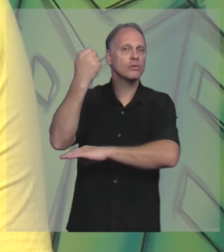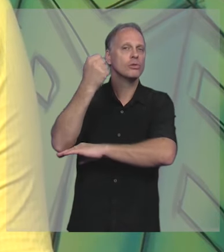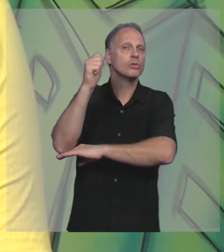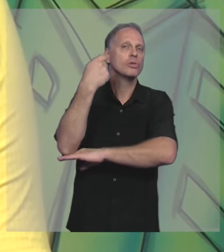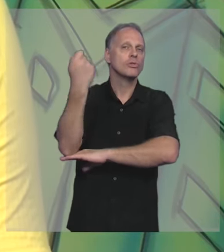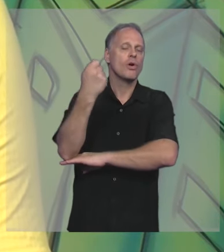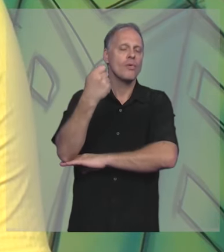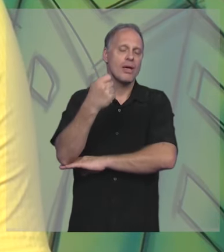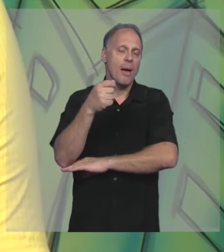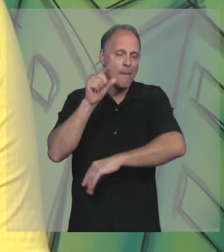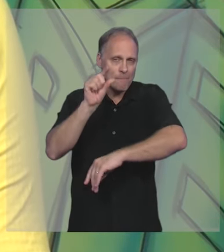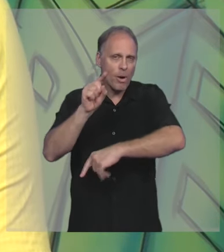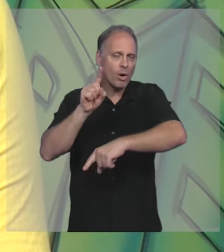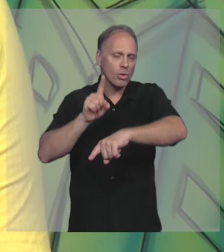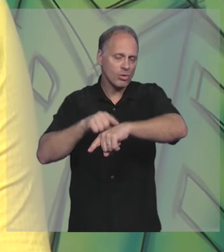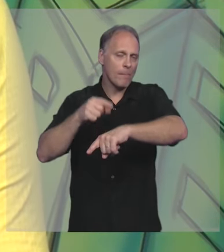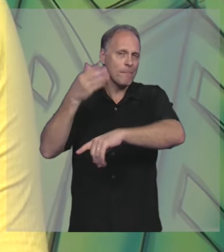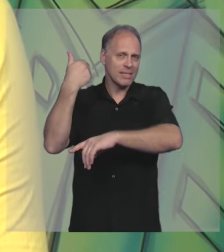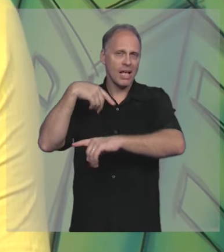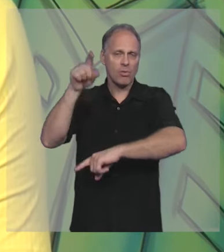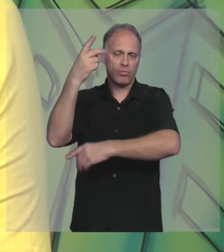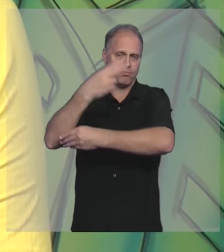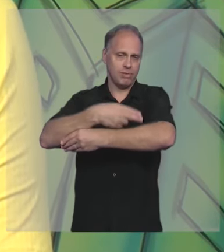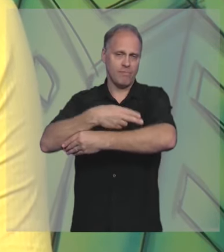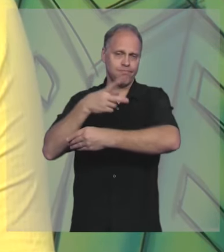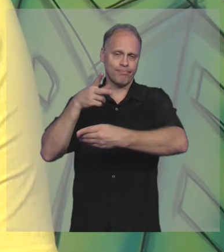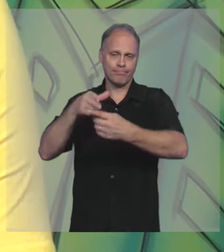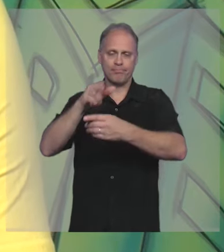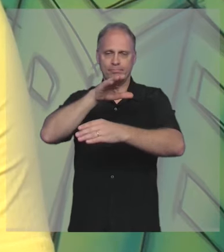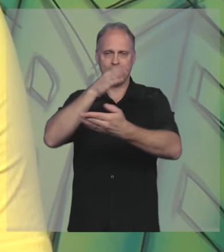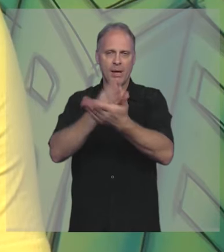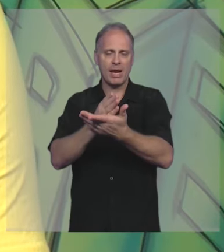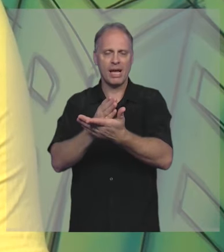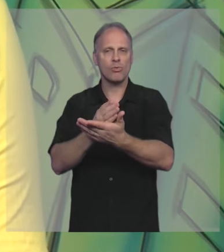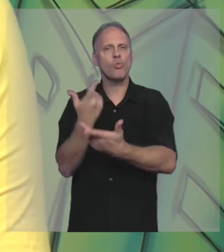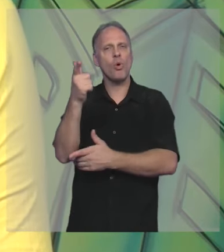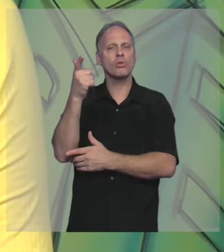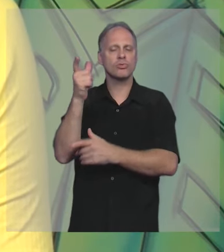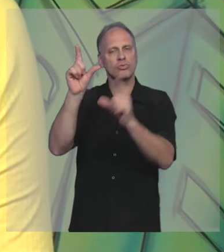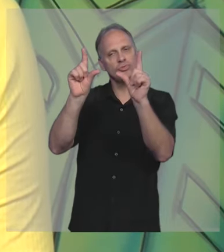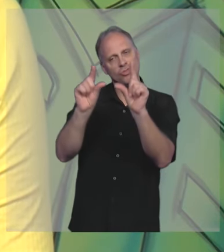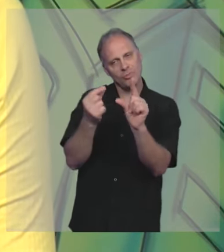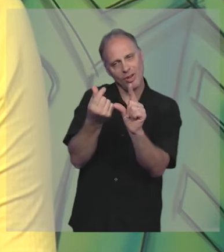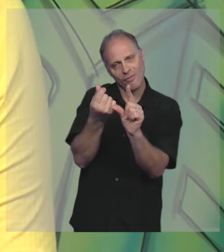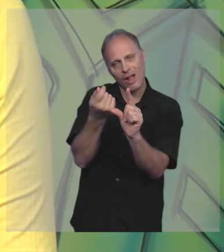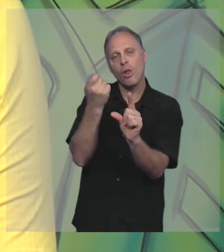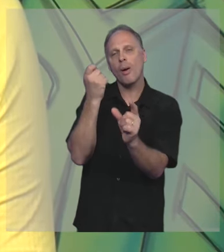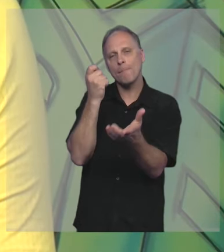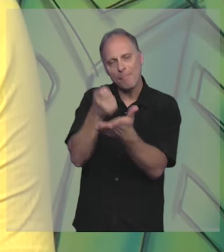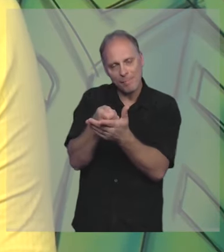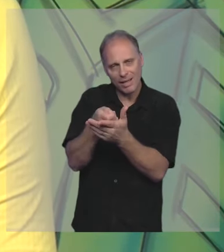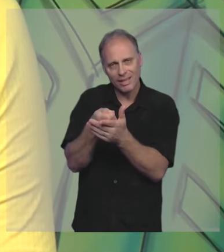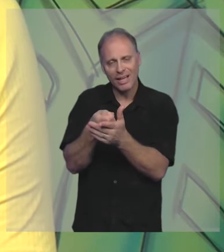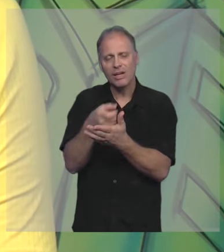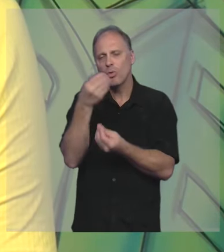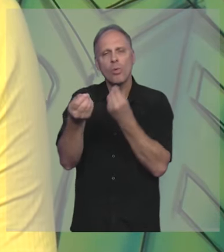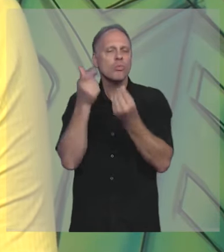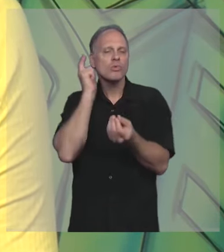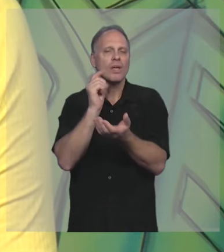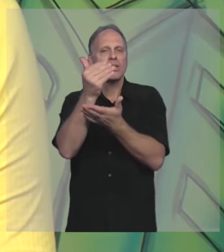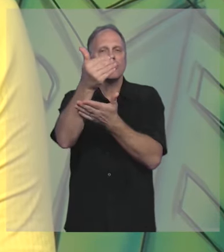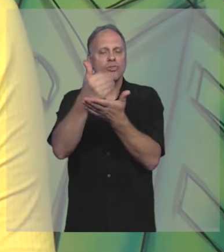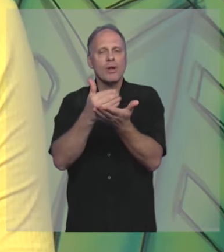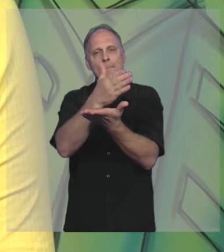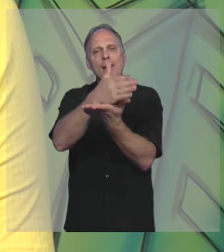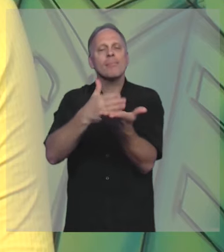Recentemente, alguns postos de pedágio foram fechados, outros conseguiram reduzir. Como se consegue reduzir uma